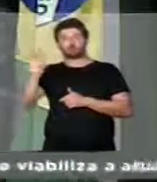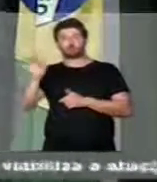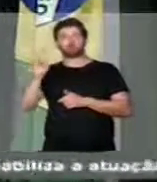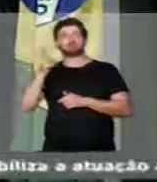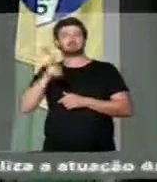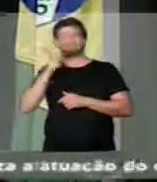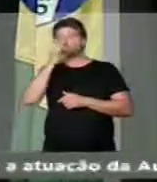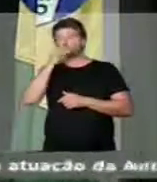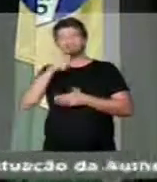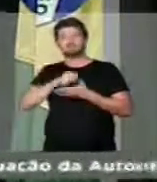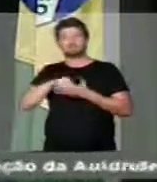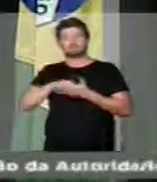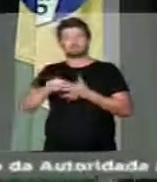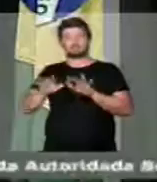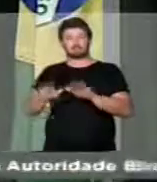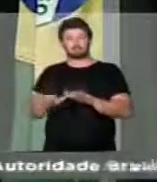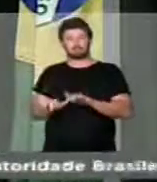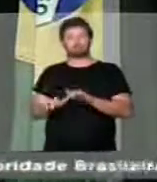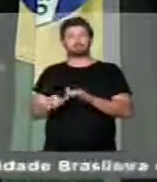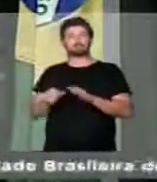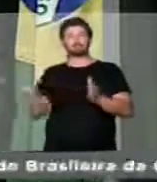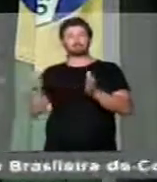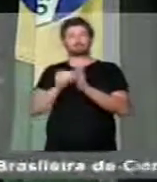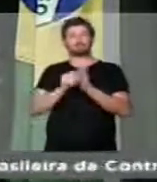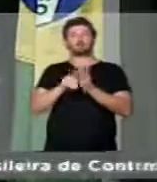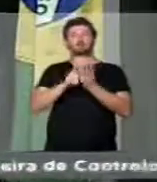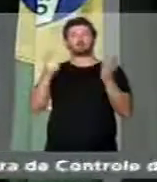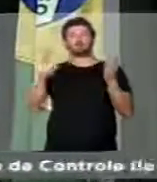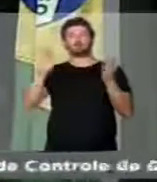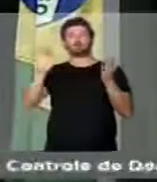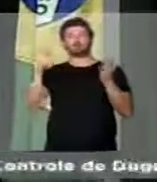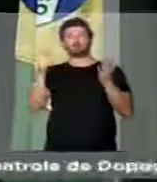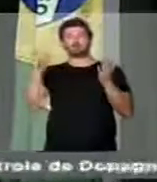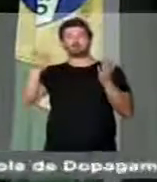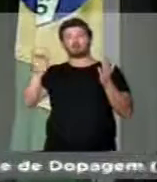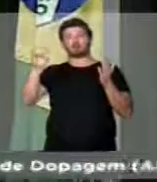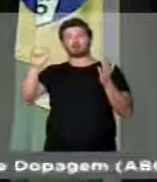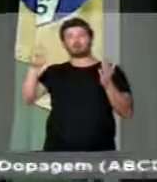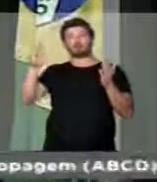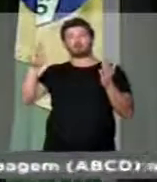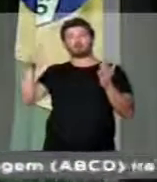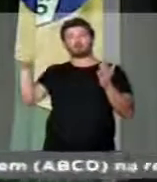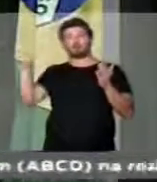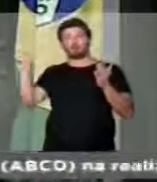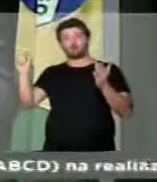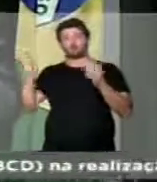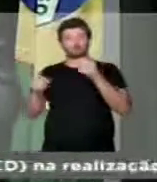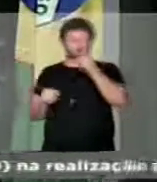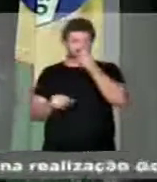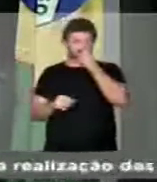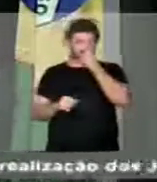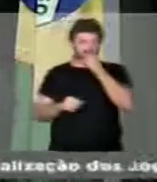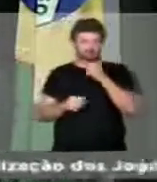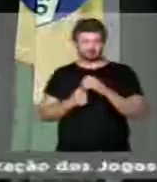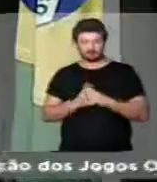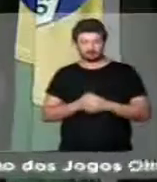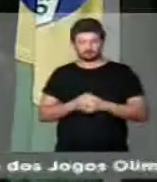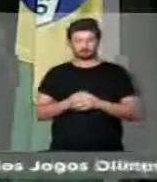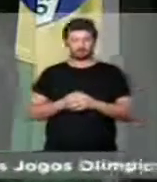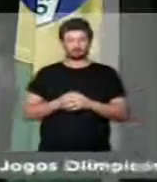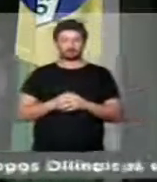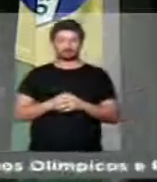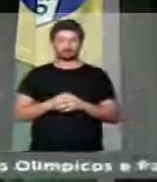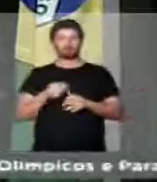aos domingos, na segunda página da Folha de São Paulo. Ele é jornalista da Escola de Comunicação e Artes da Universidade de São